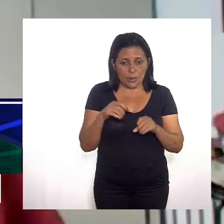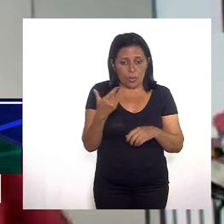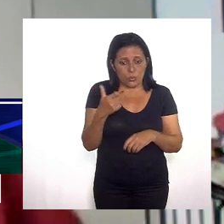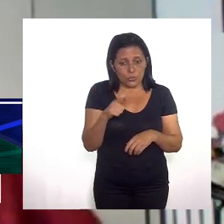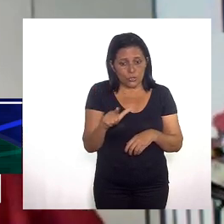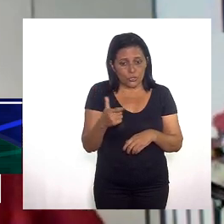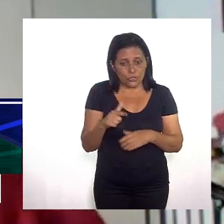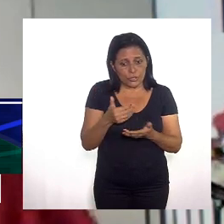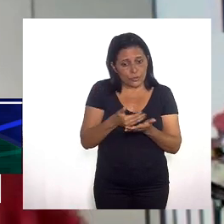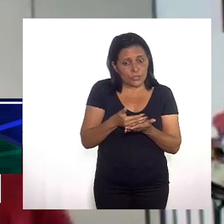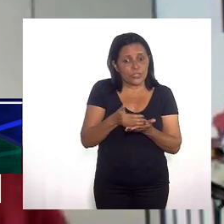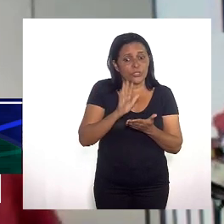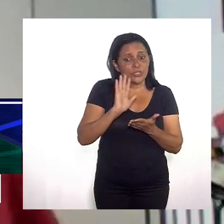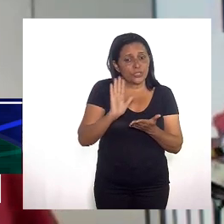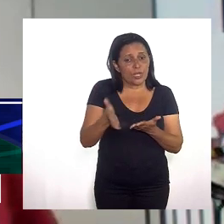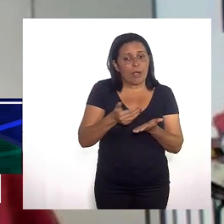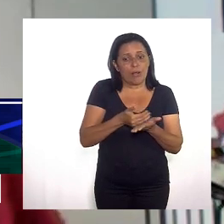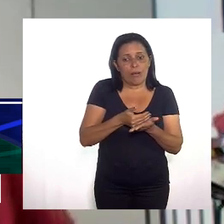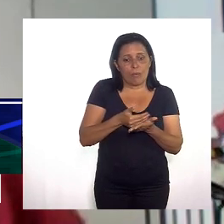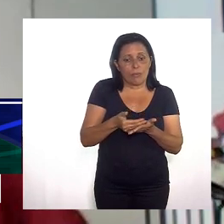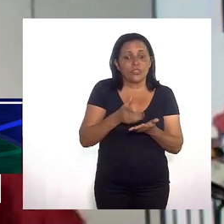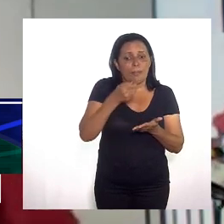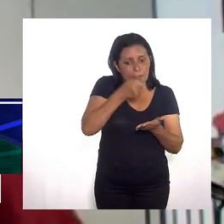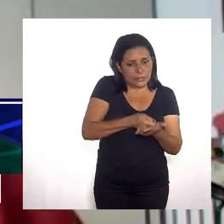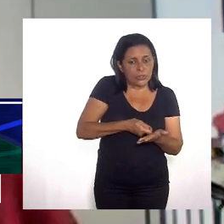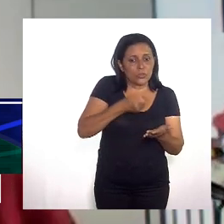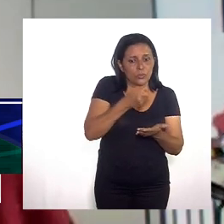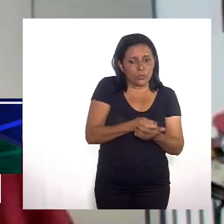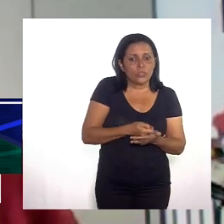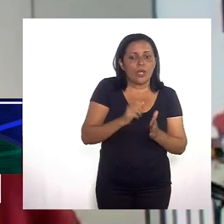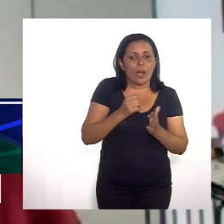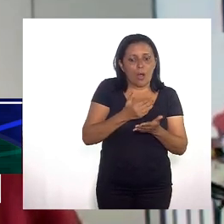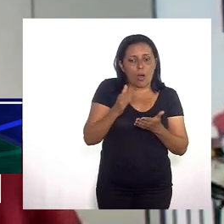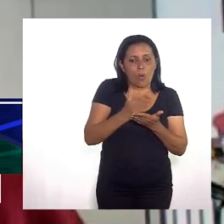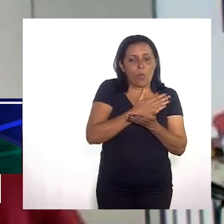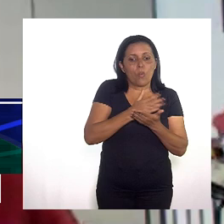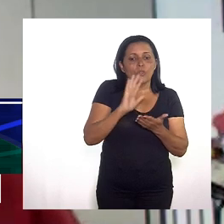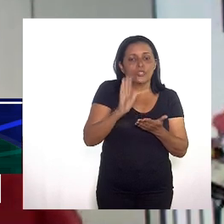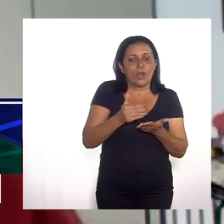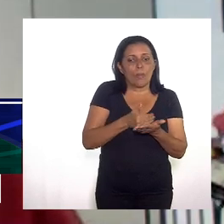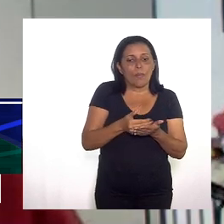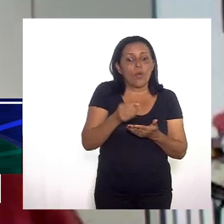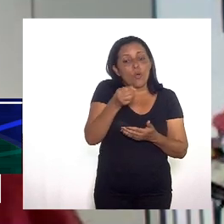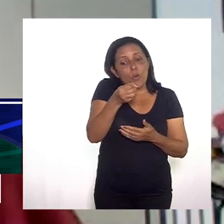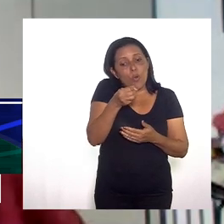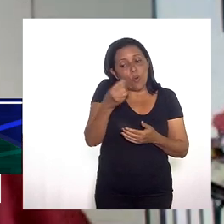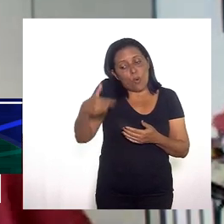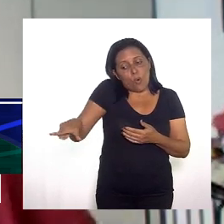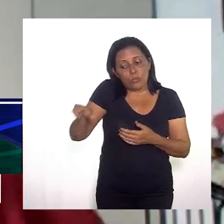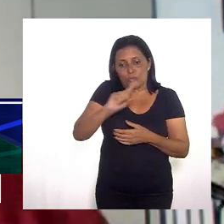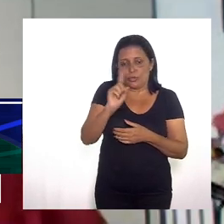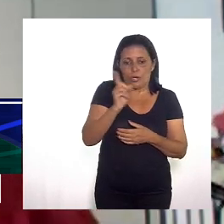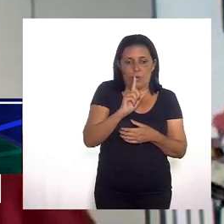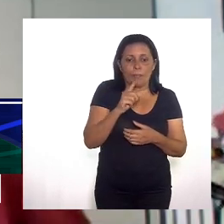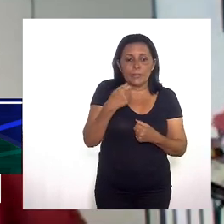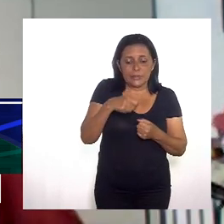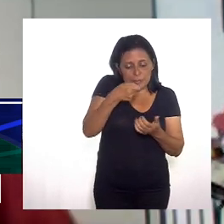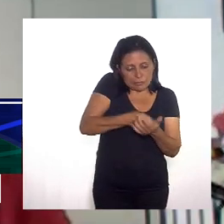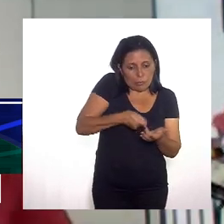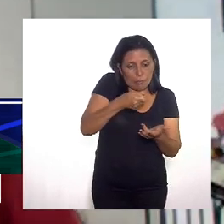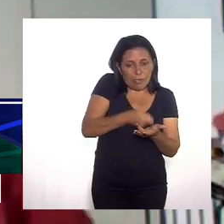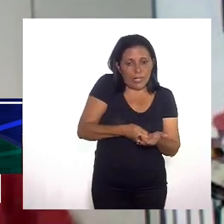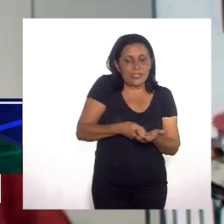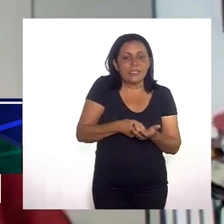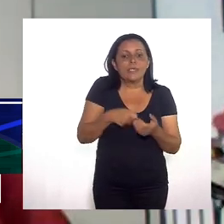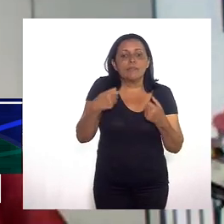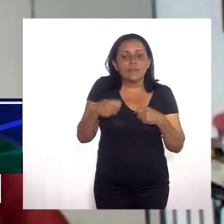iniciado quando a gente começou a fazer essa cobrança. Alguns deles agora já iniciaram, outros ainda não. A gente tem que fazer essa cobrança, os municípios têm